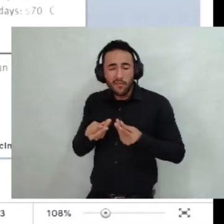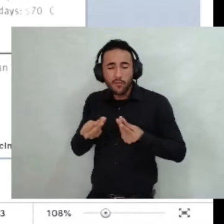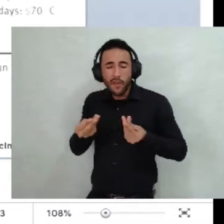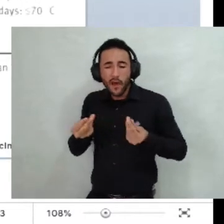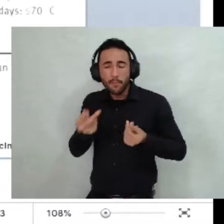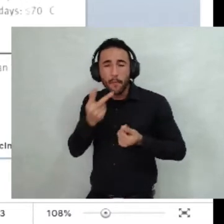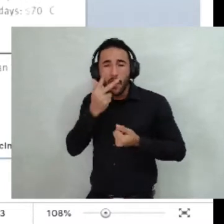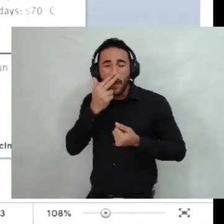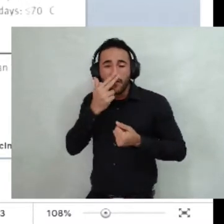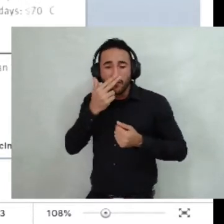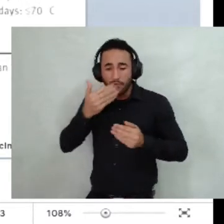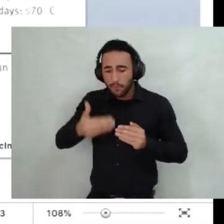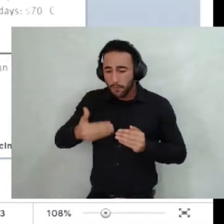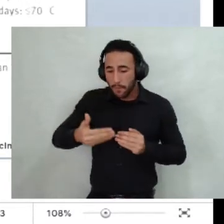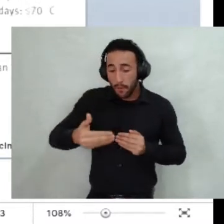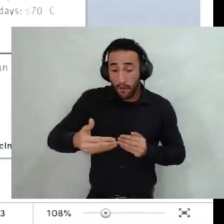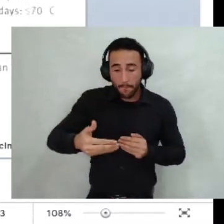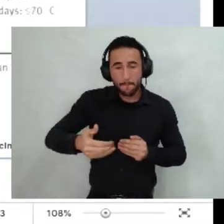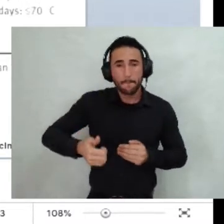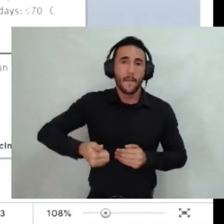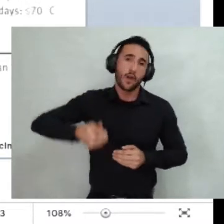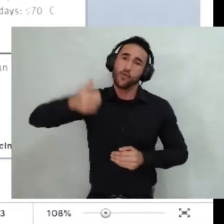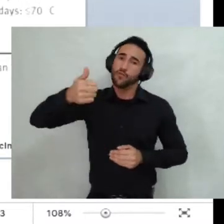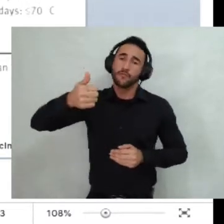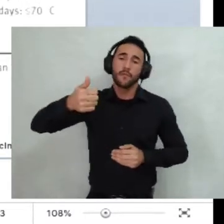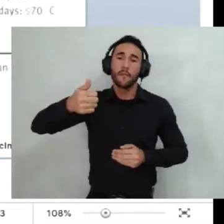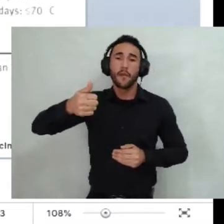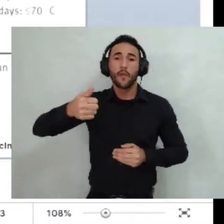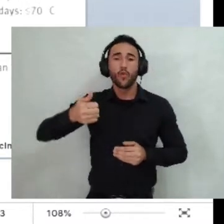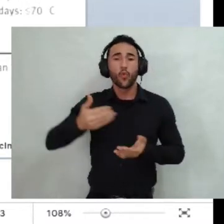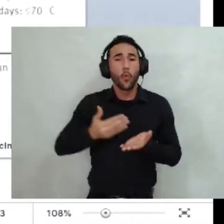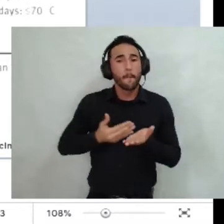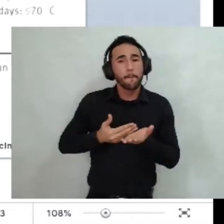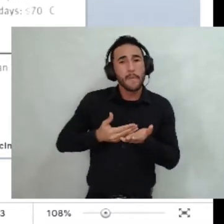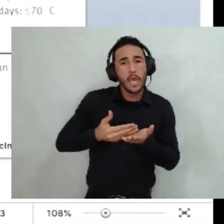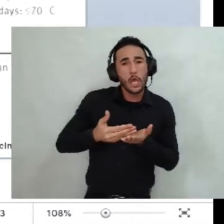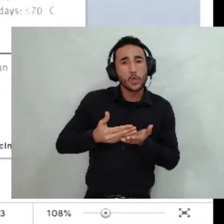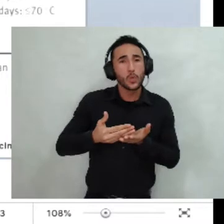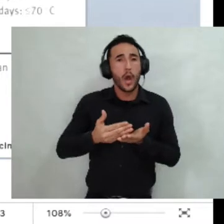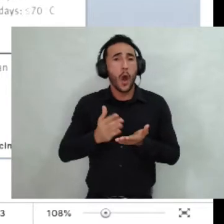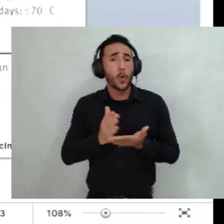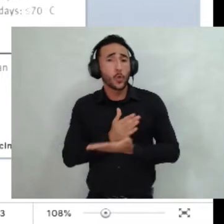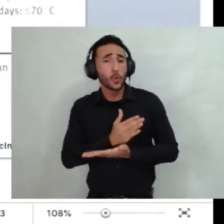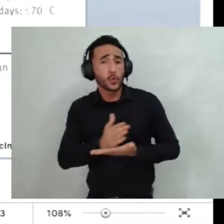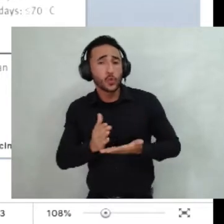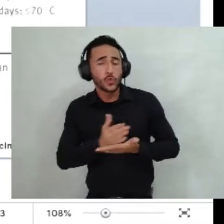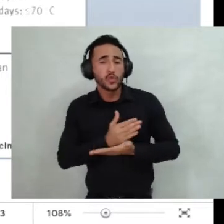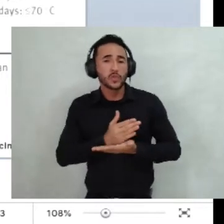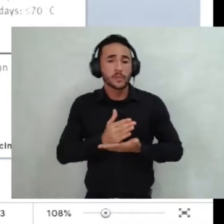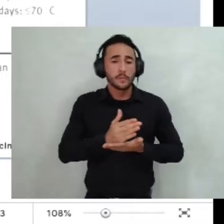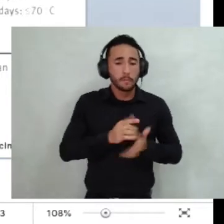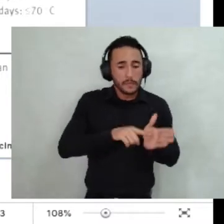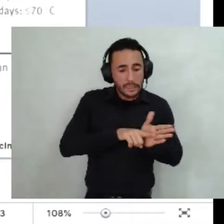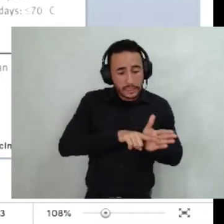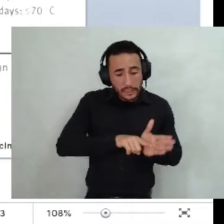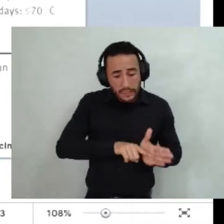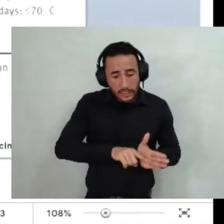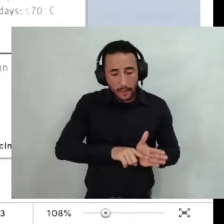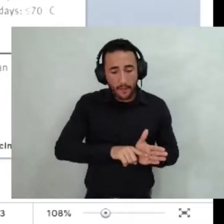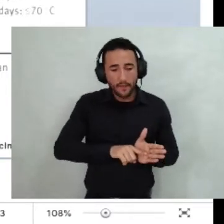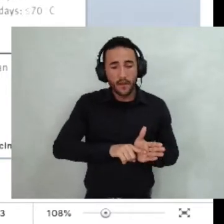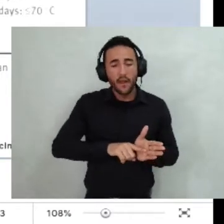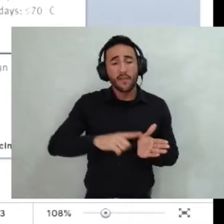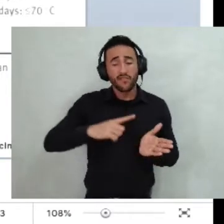é maior. No início, a maioria dos serviços utilizava ou o protocolo do CDC, que usava esses